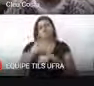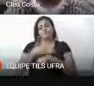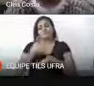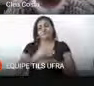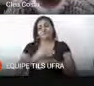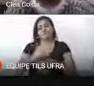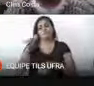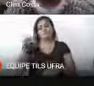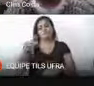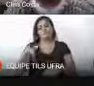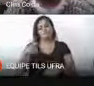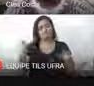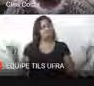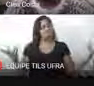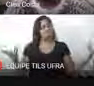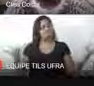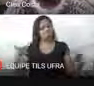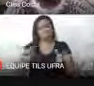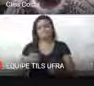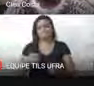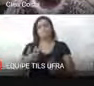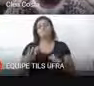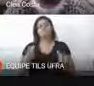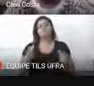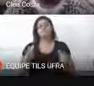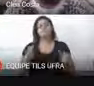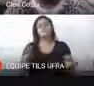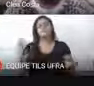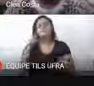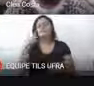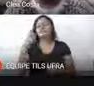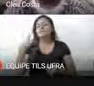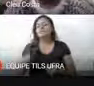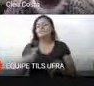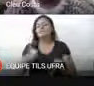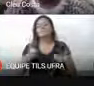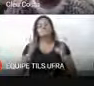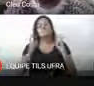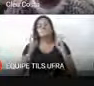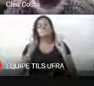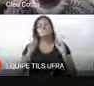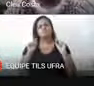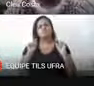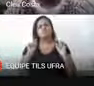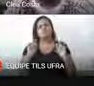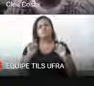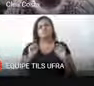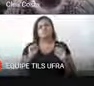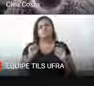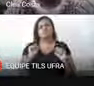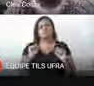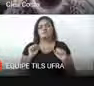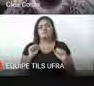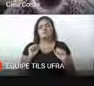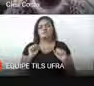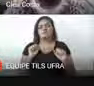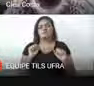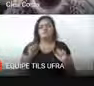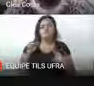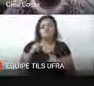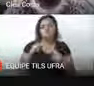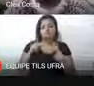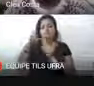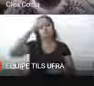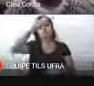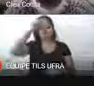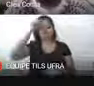muito rico, muito interessante perceber e ter essa visão da nossa região amazônica, né, a partir dos estudos que você